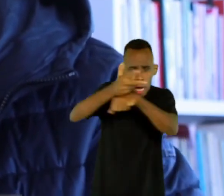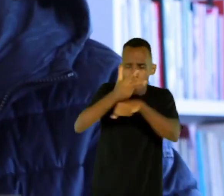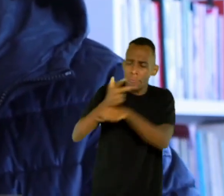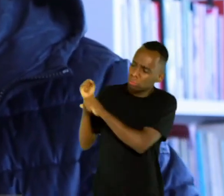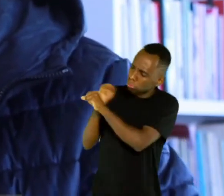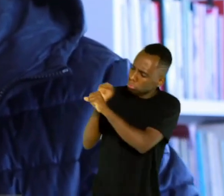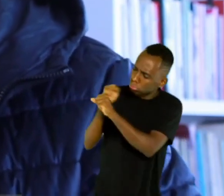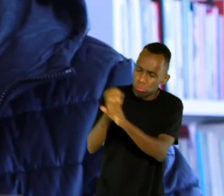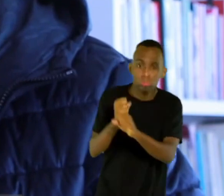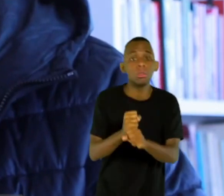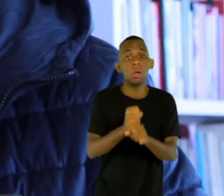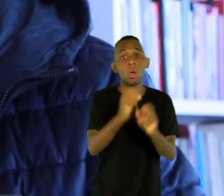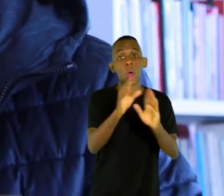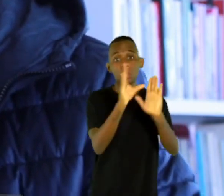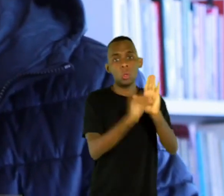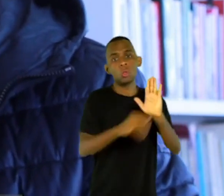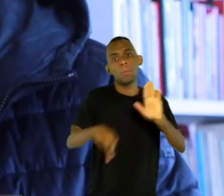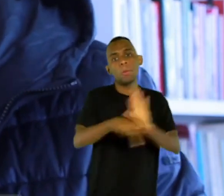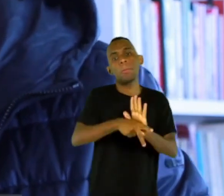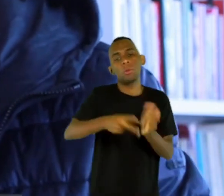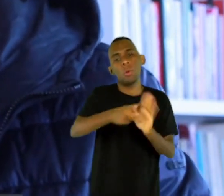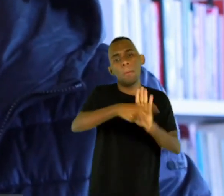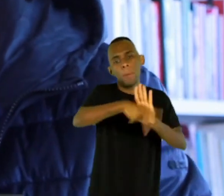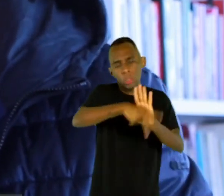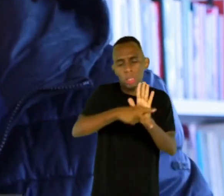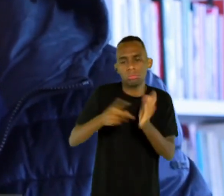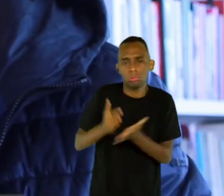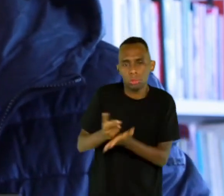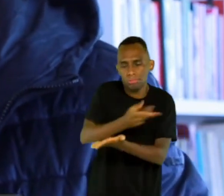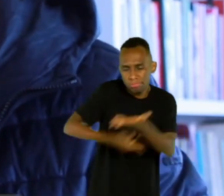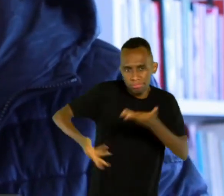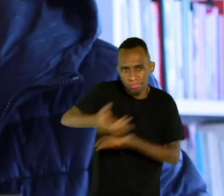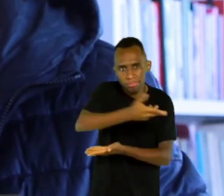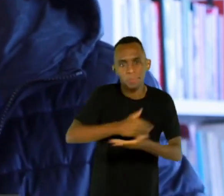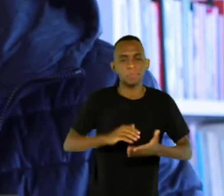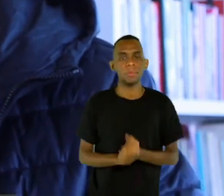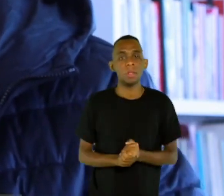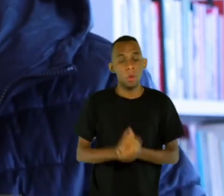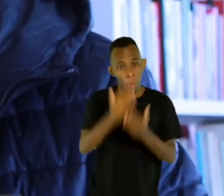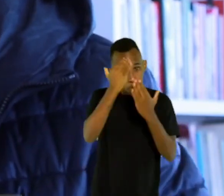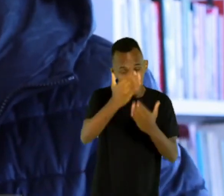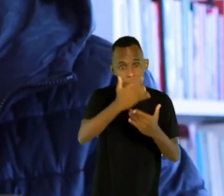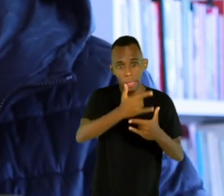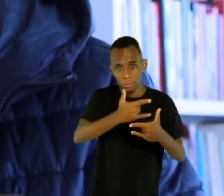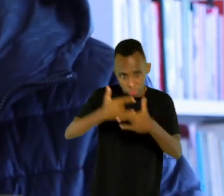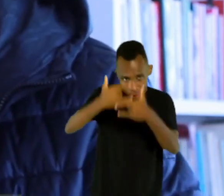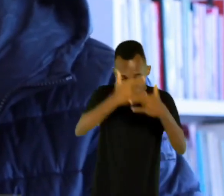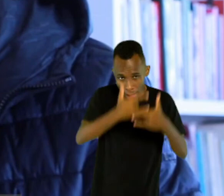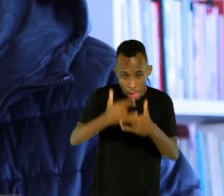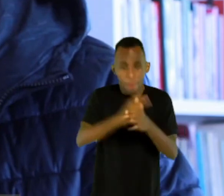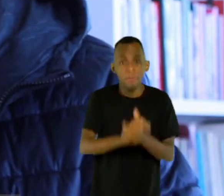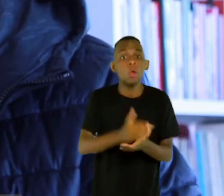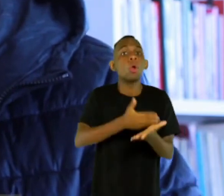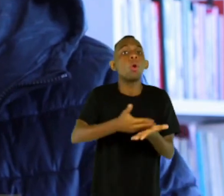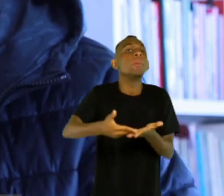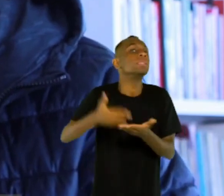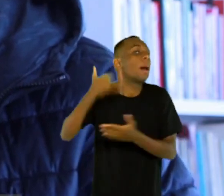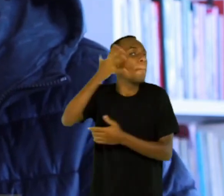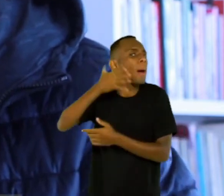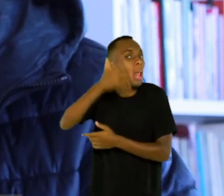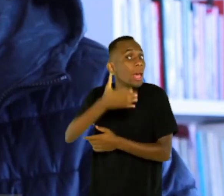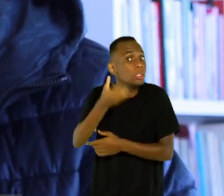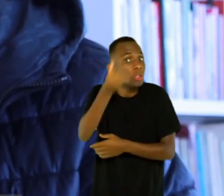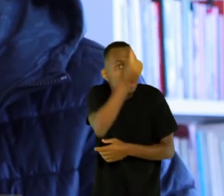o conteúdo do Sempre um Papo. Muito obrigado por assistir a gente. Vamos dar início à palestra de 6 horas que o